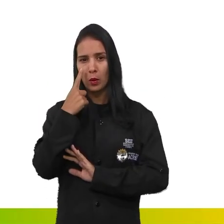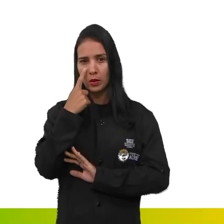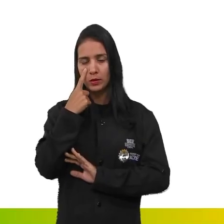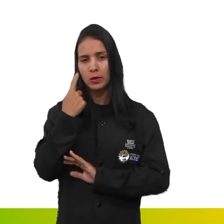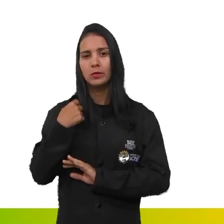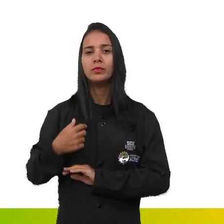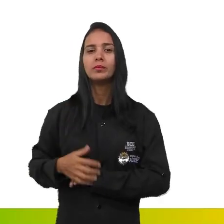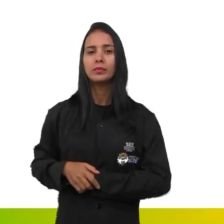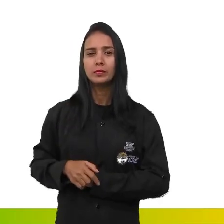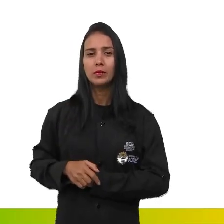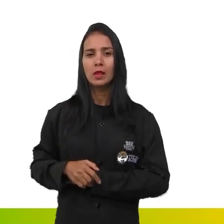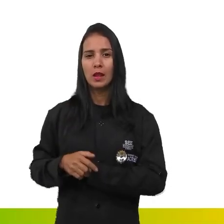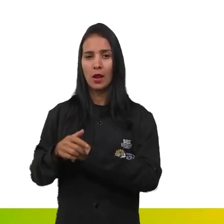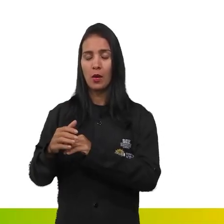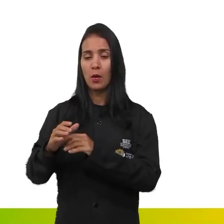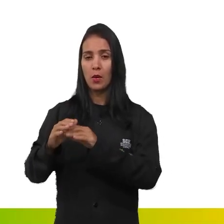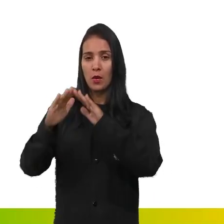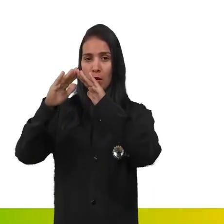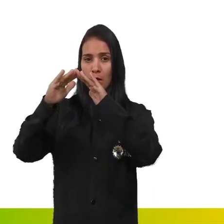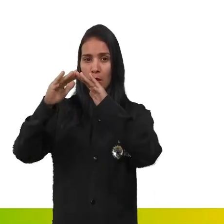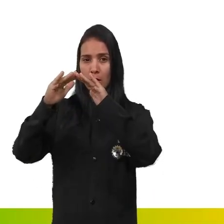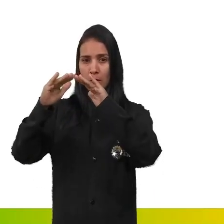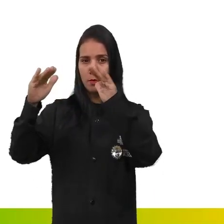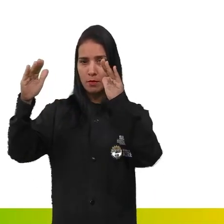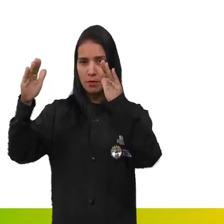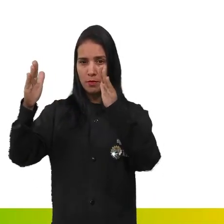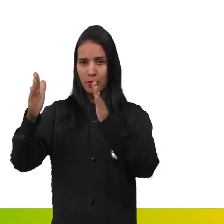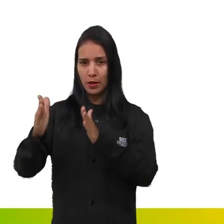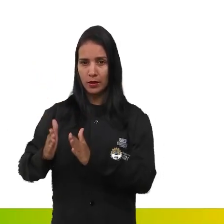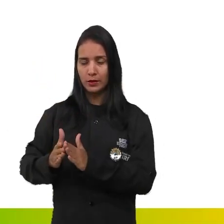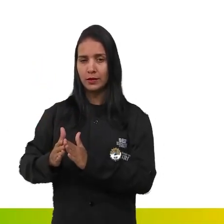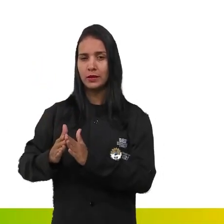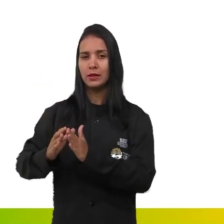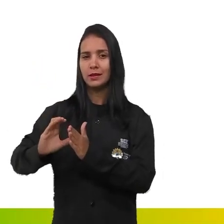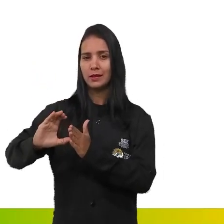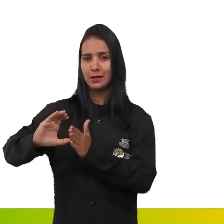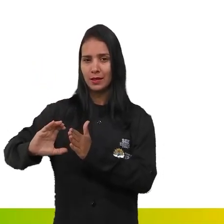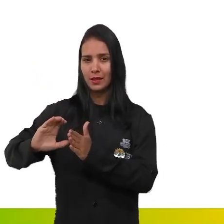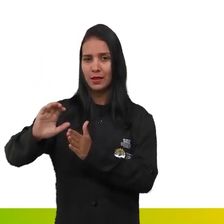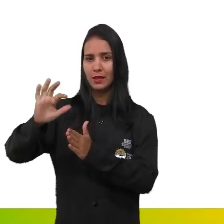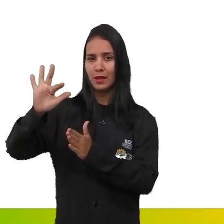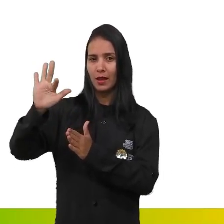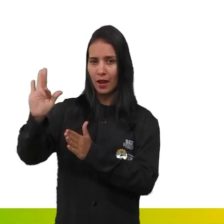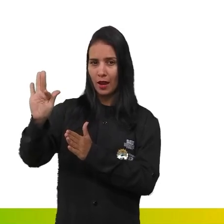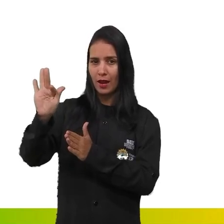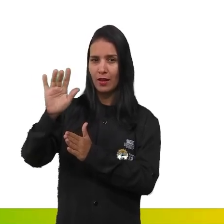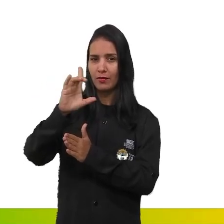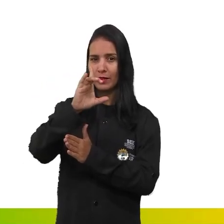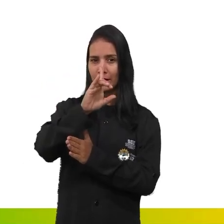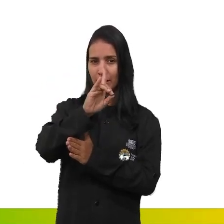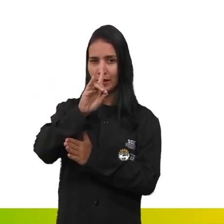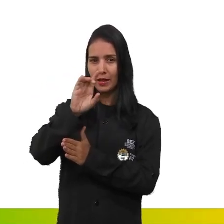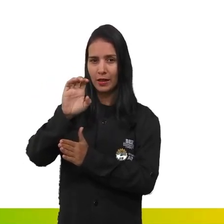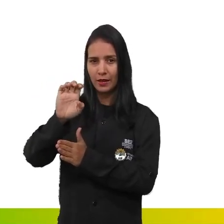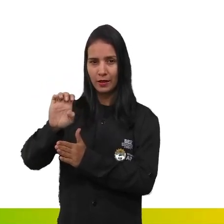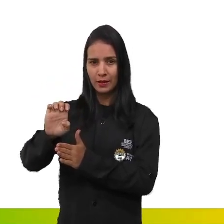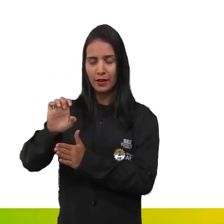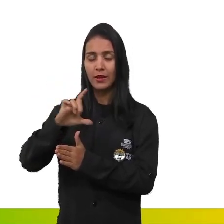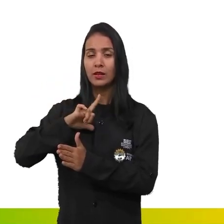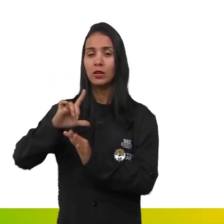DEF, de base DEF, e aqui com o ponto C, tá? Tem aqui uma altura H, se você quiser imaginar.